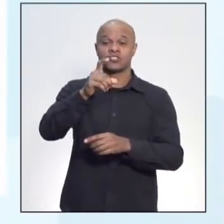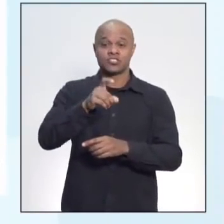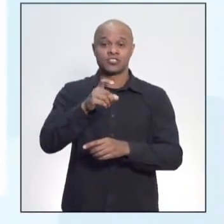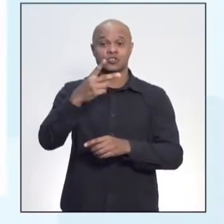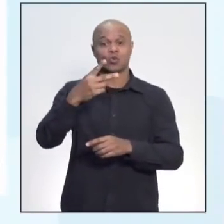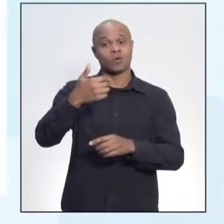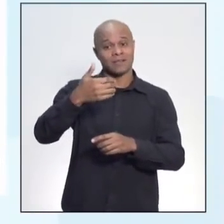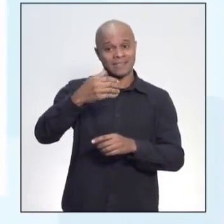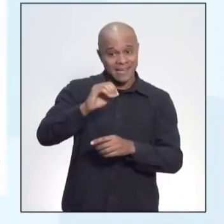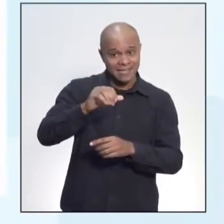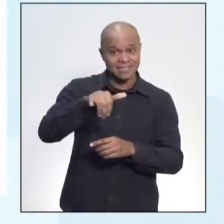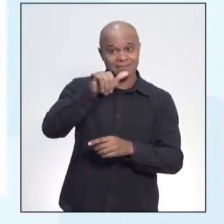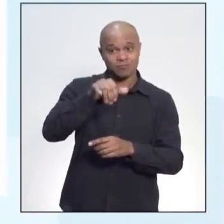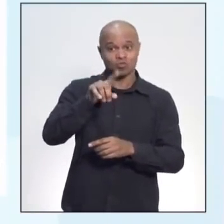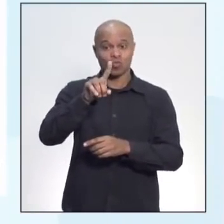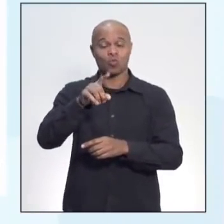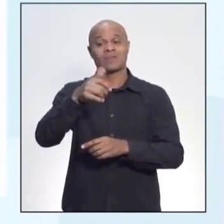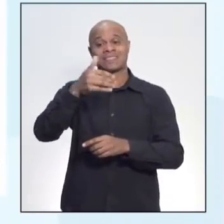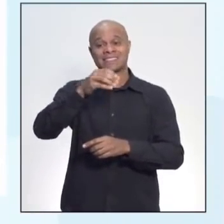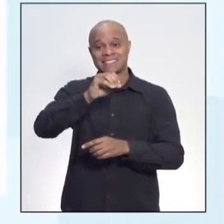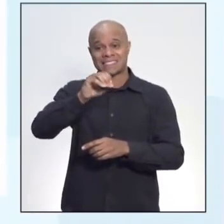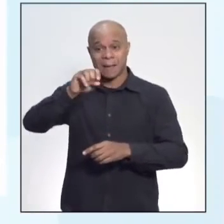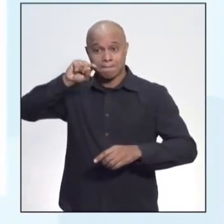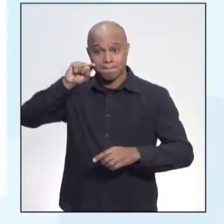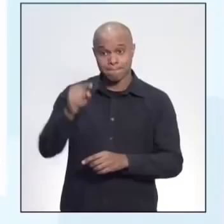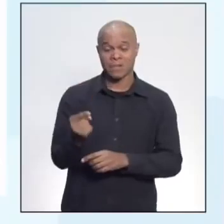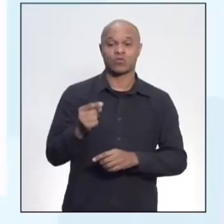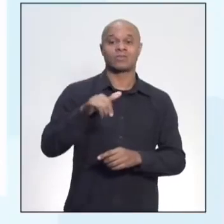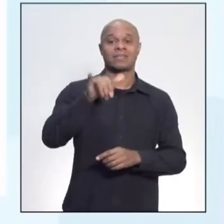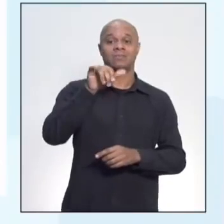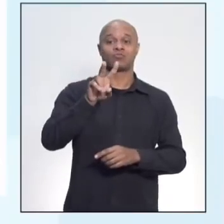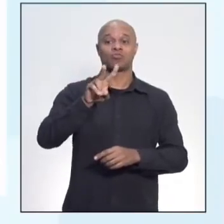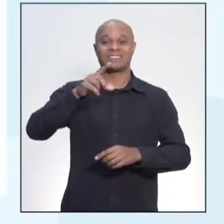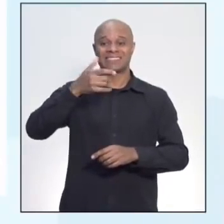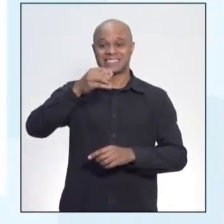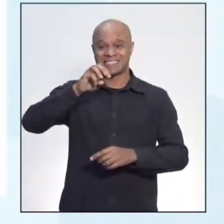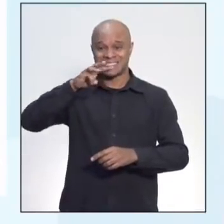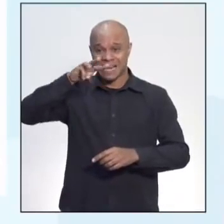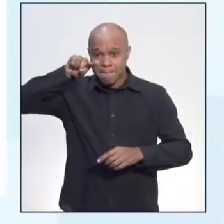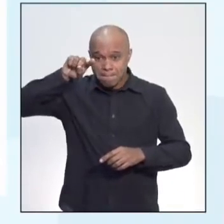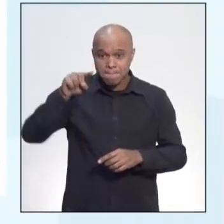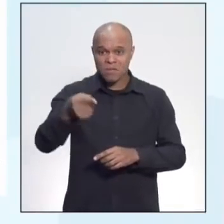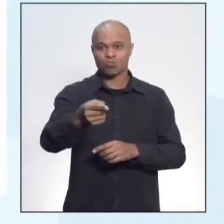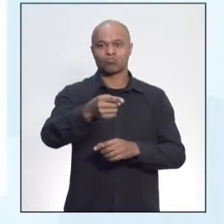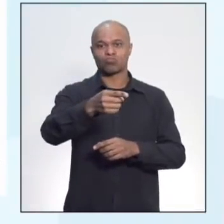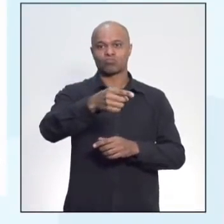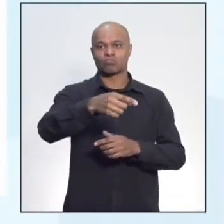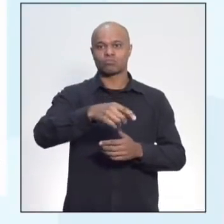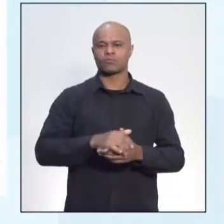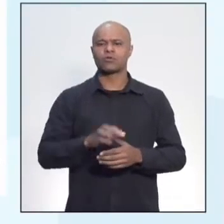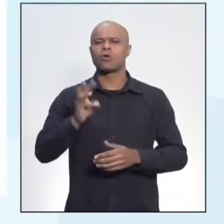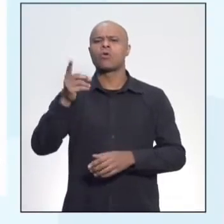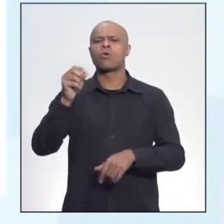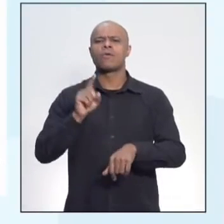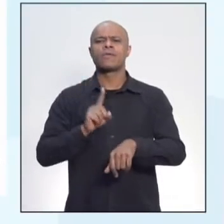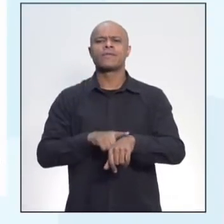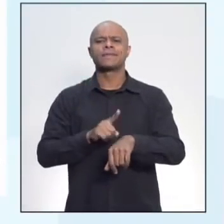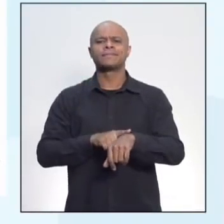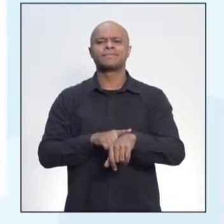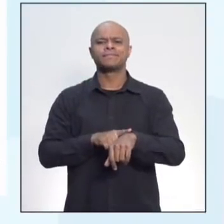10, y1 vai valer 100.000, y2 vai valer 103.000. Bom, professora Inês, quanto tempo a gente tem para essa